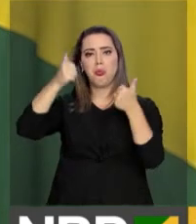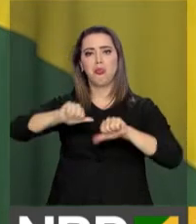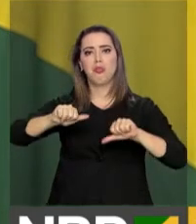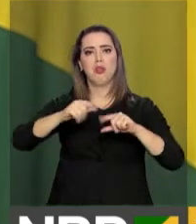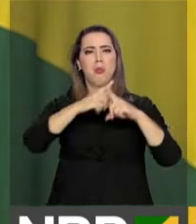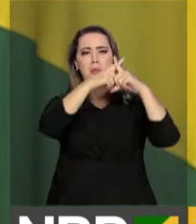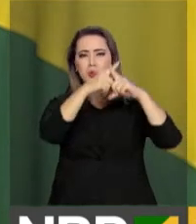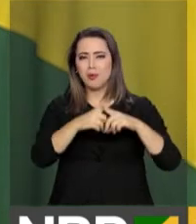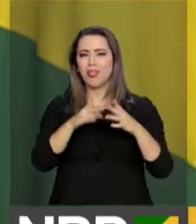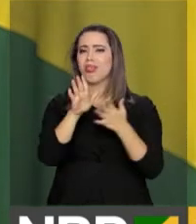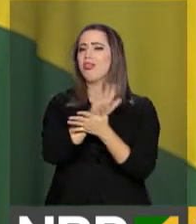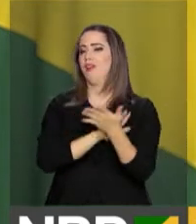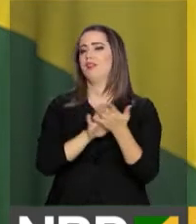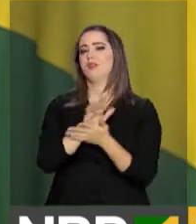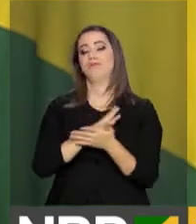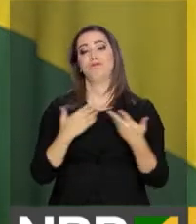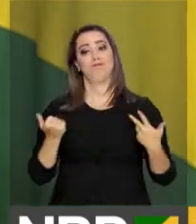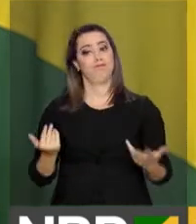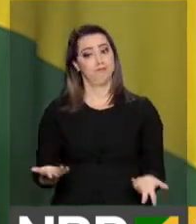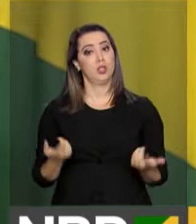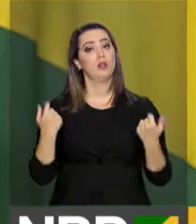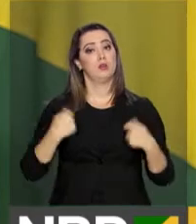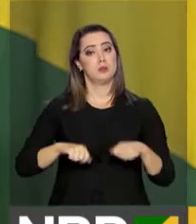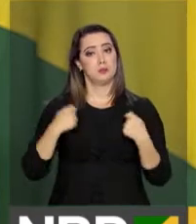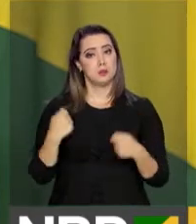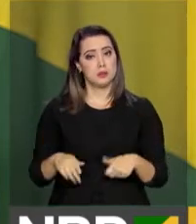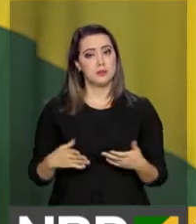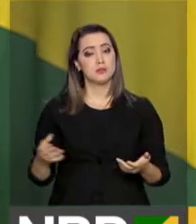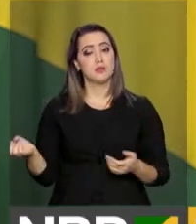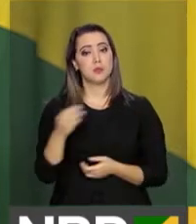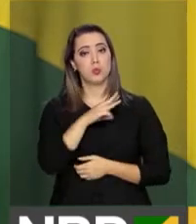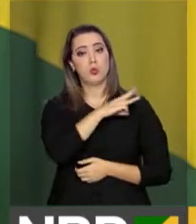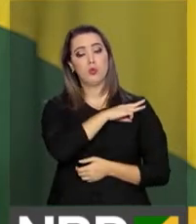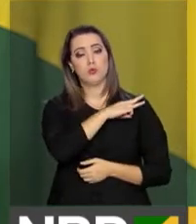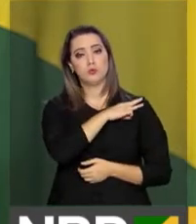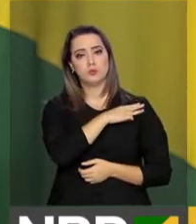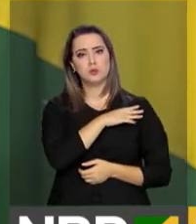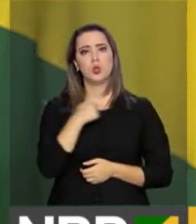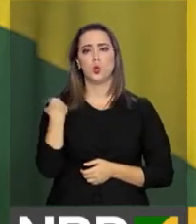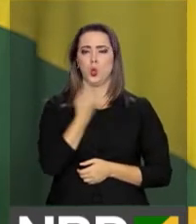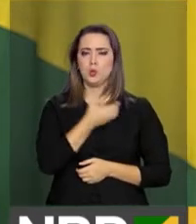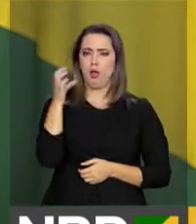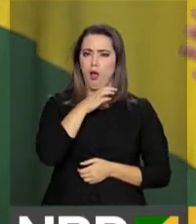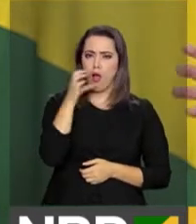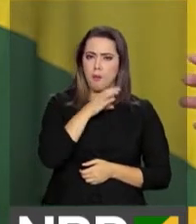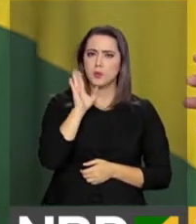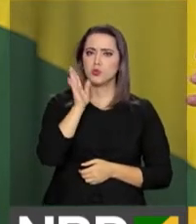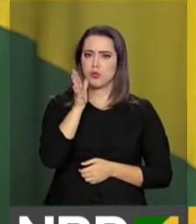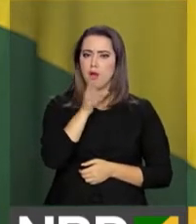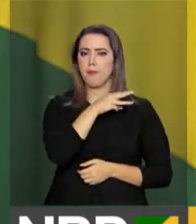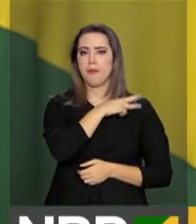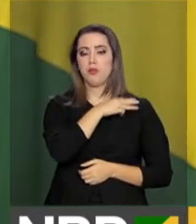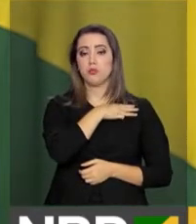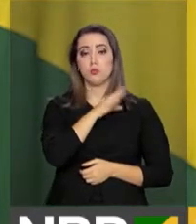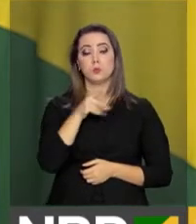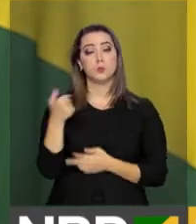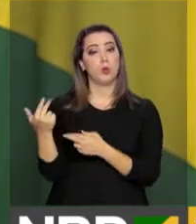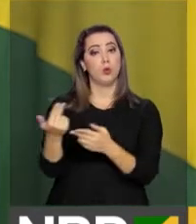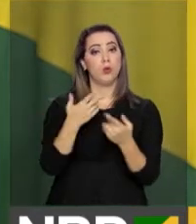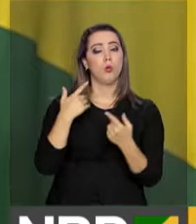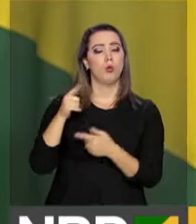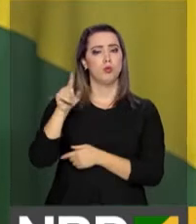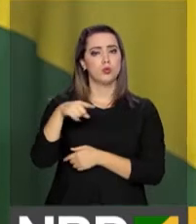né e nós fizemos a reforma do ensino médio muito velozmente como fizemos algo que era